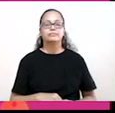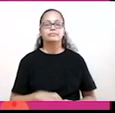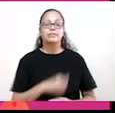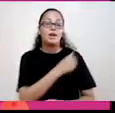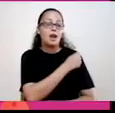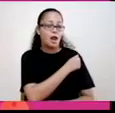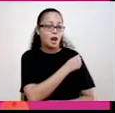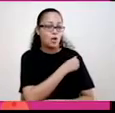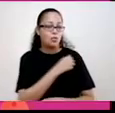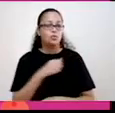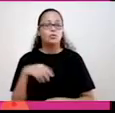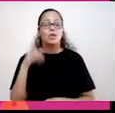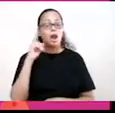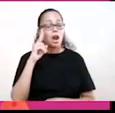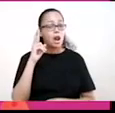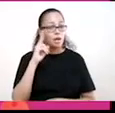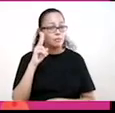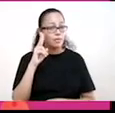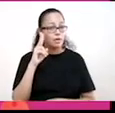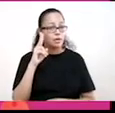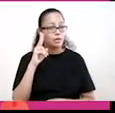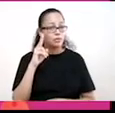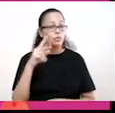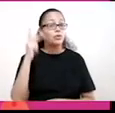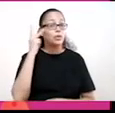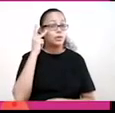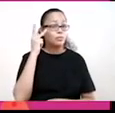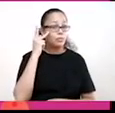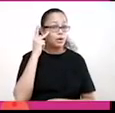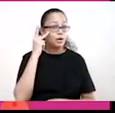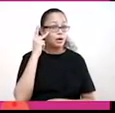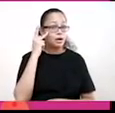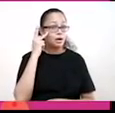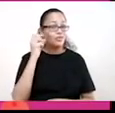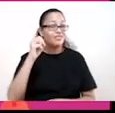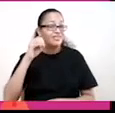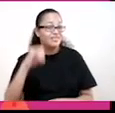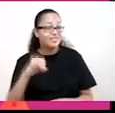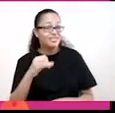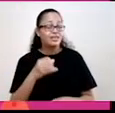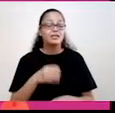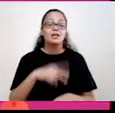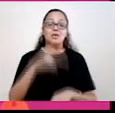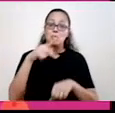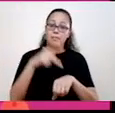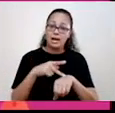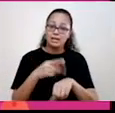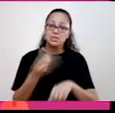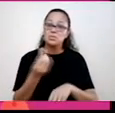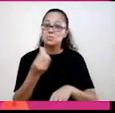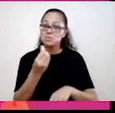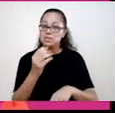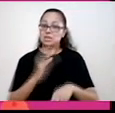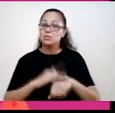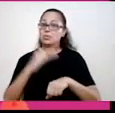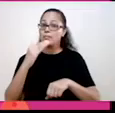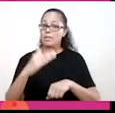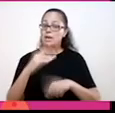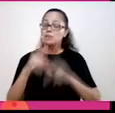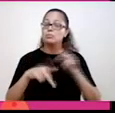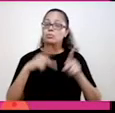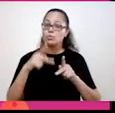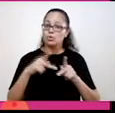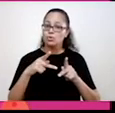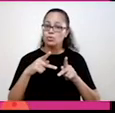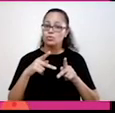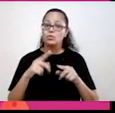Pessoal, retomando o que eu acabei de dizer aqui no slide anterior, eu disse que São Paulo seria, se fosse um país, seria então o sexto mais populoso. Estou corrigindo o que eu acabei de